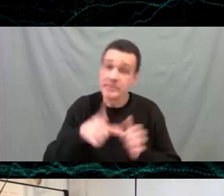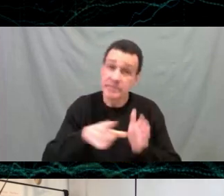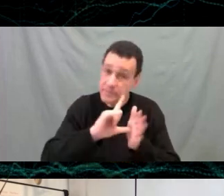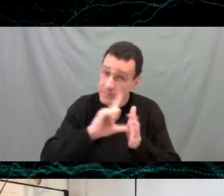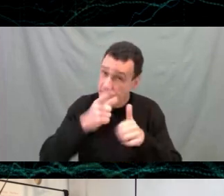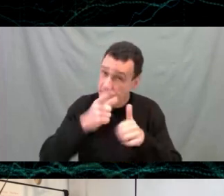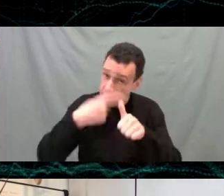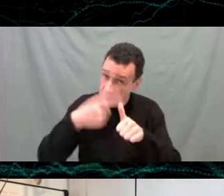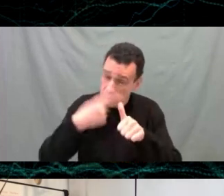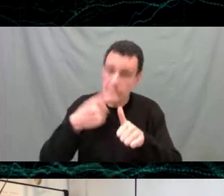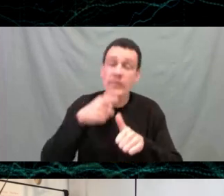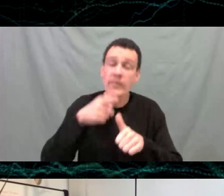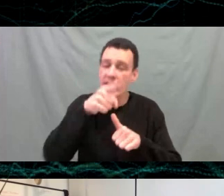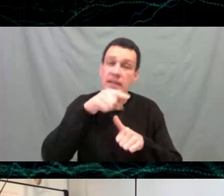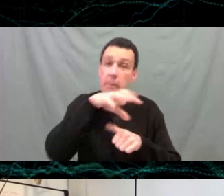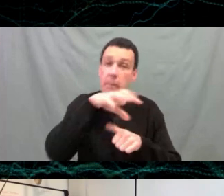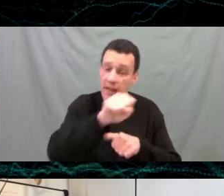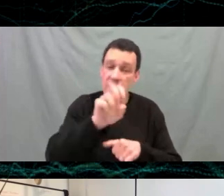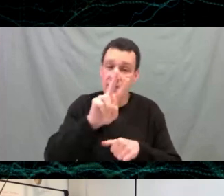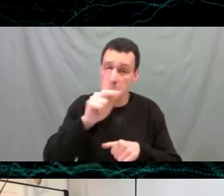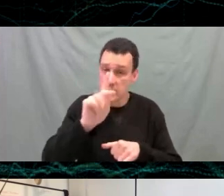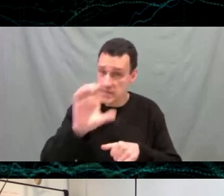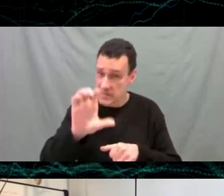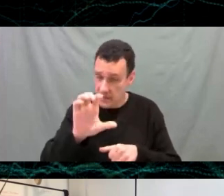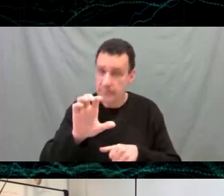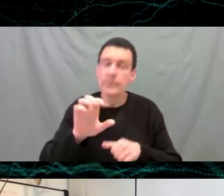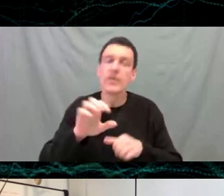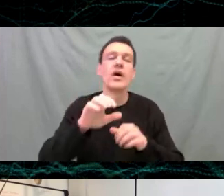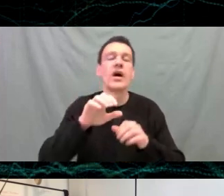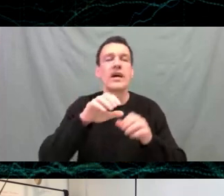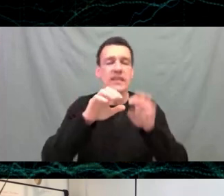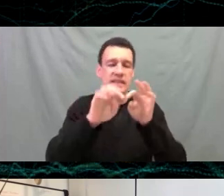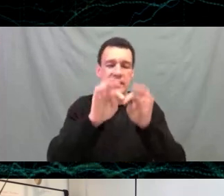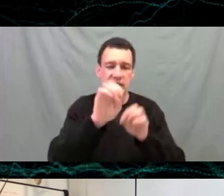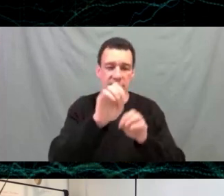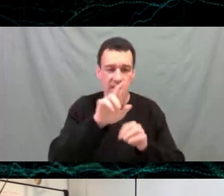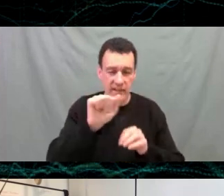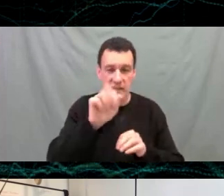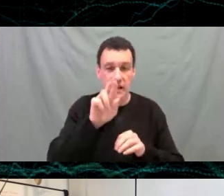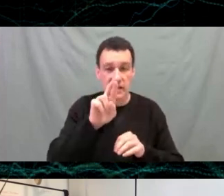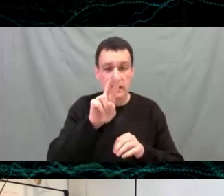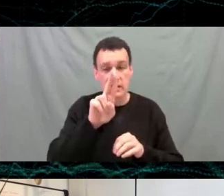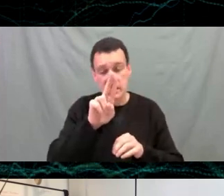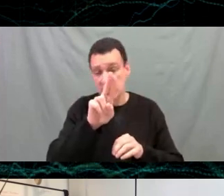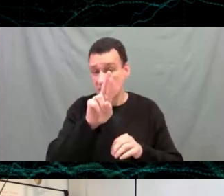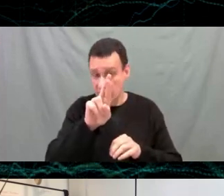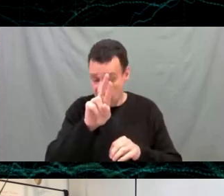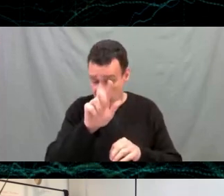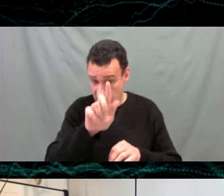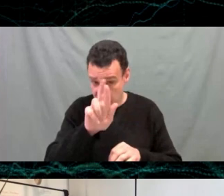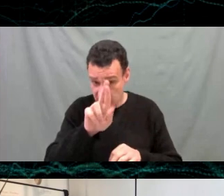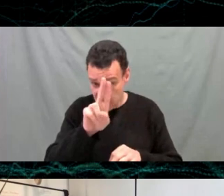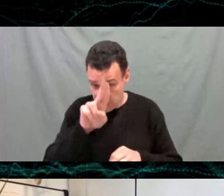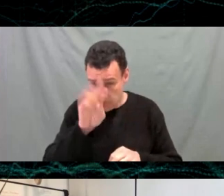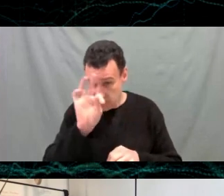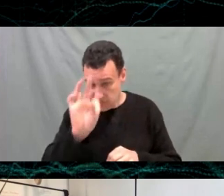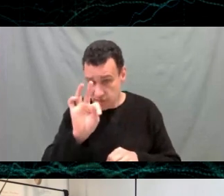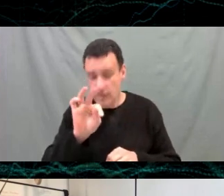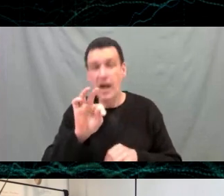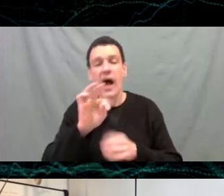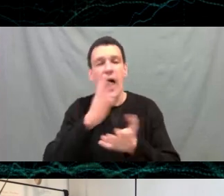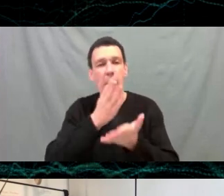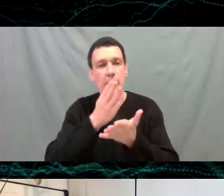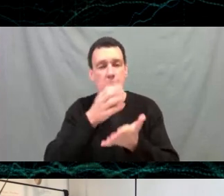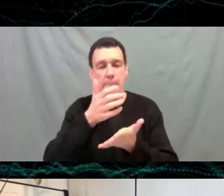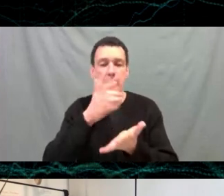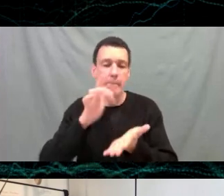o VPC, vai dar um Terraform Apply, vai dar um Terraform Output e vai me trazer os inputs